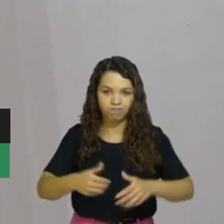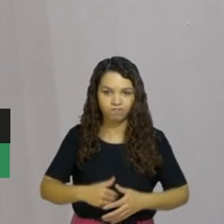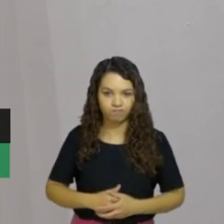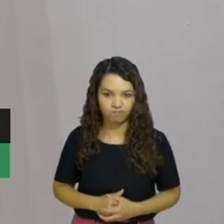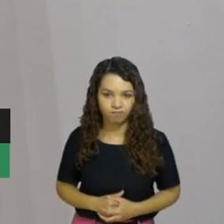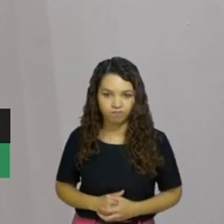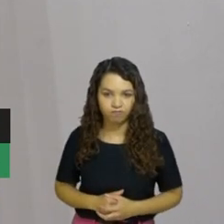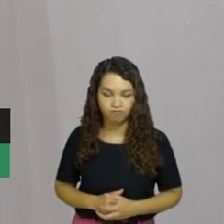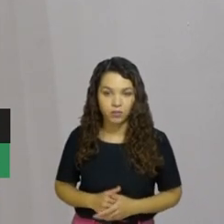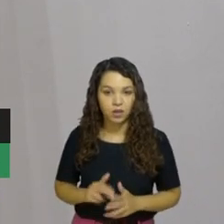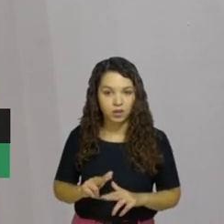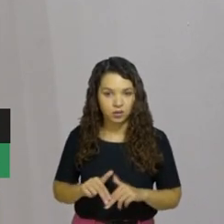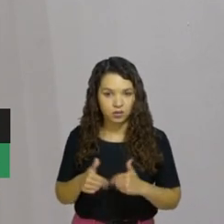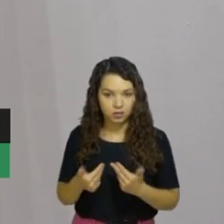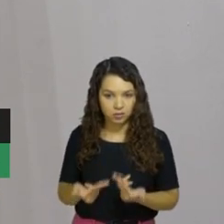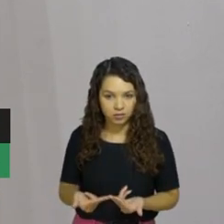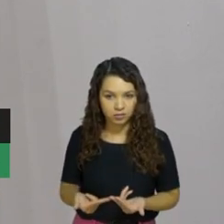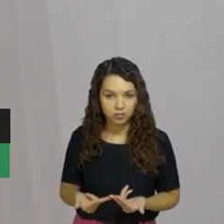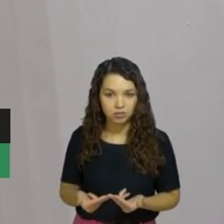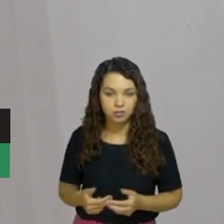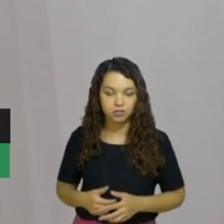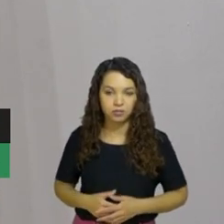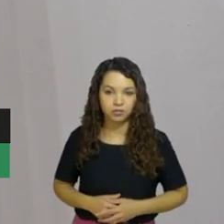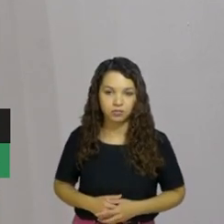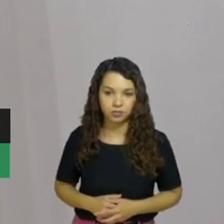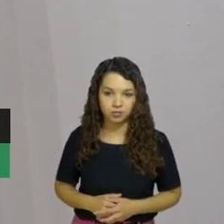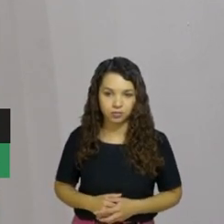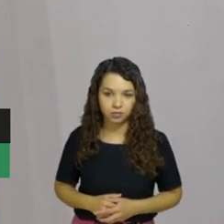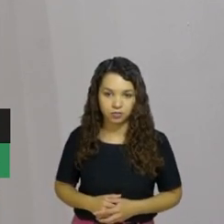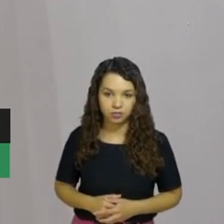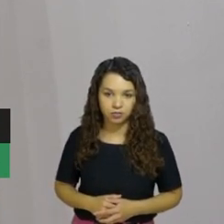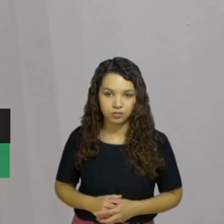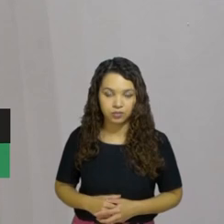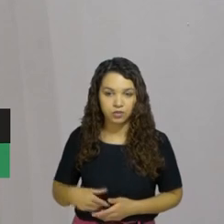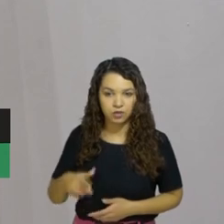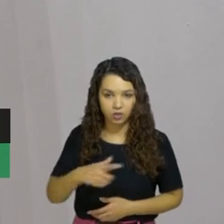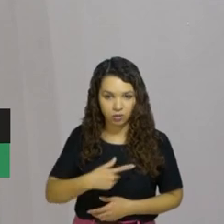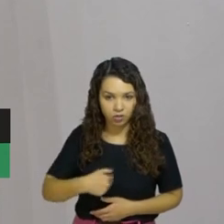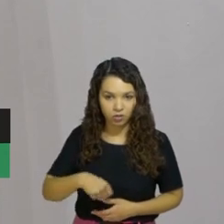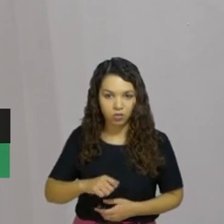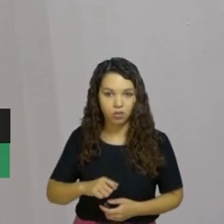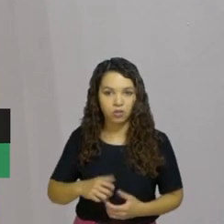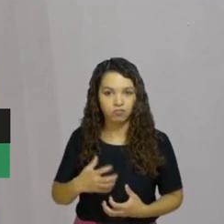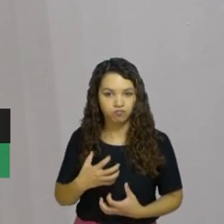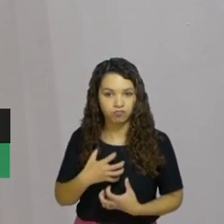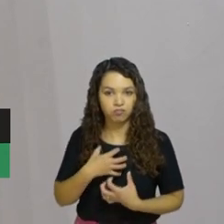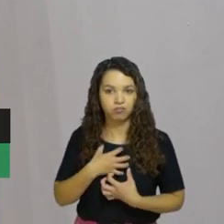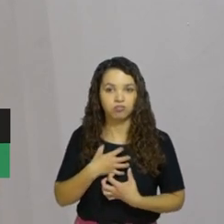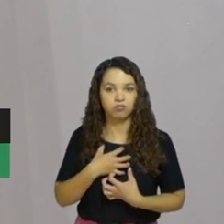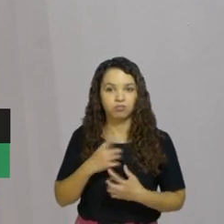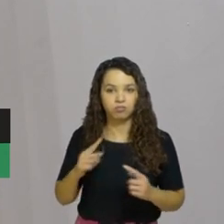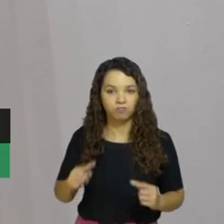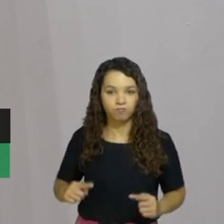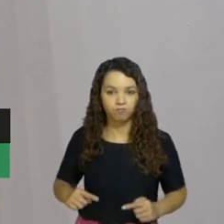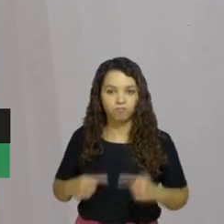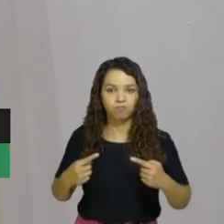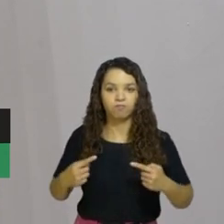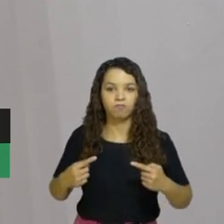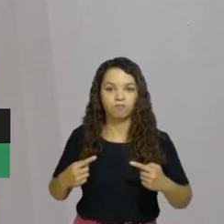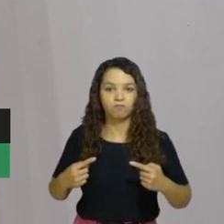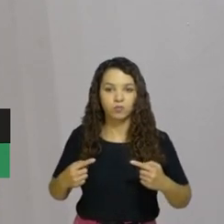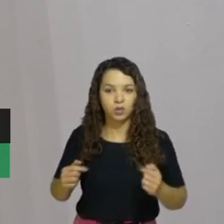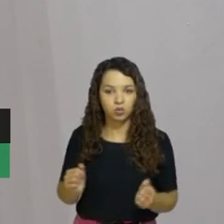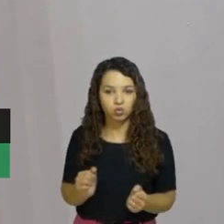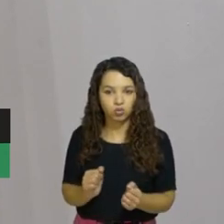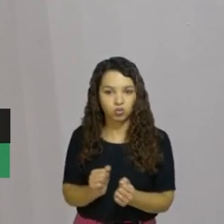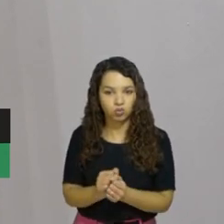Portanto, isto nos traz e nos desafia a construirmos